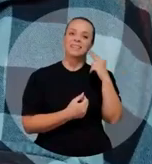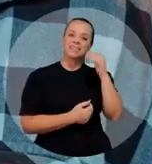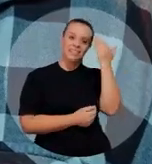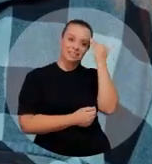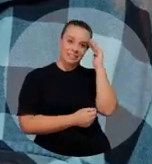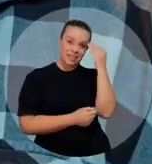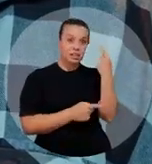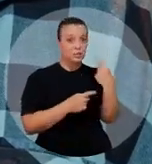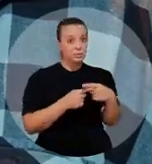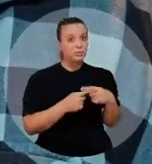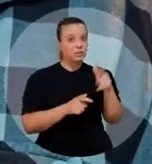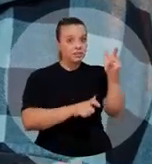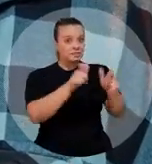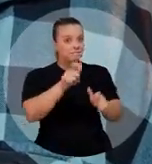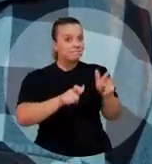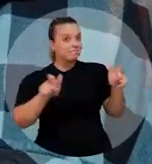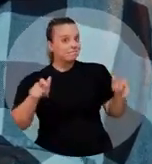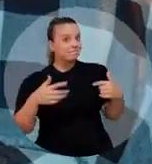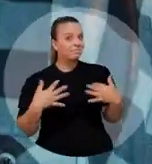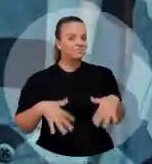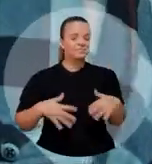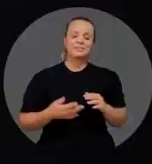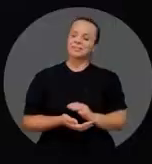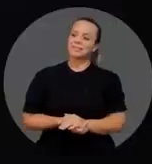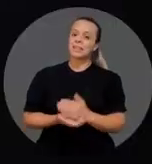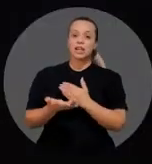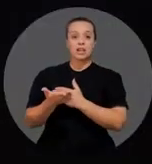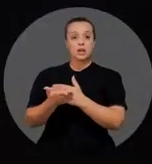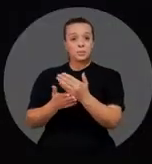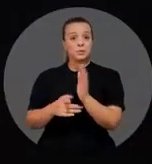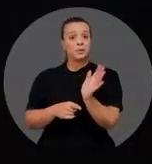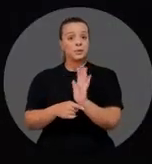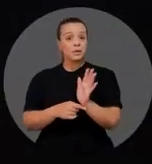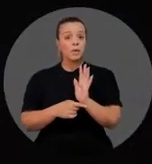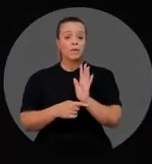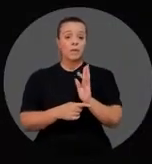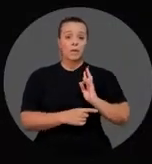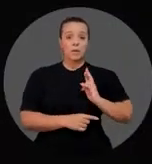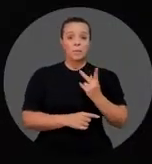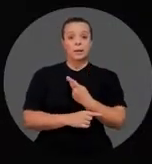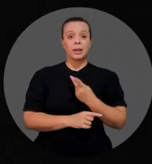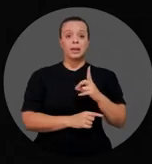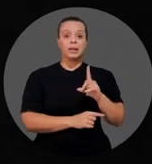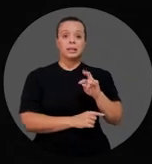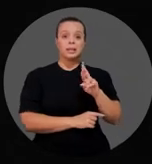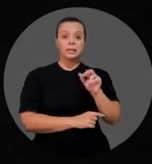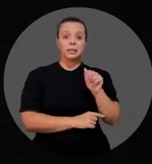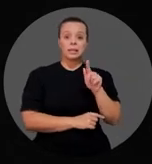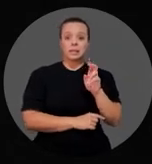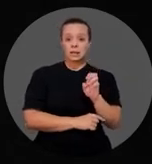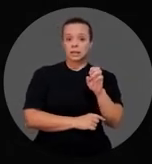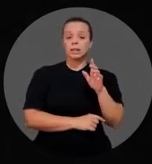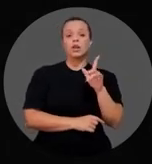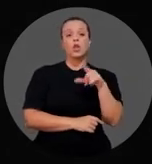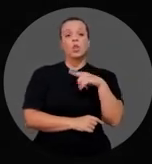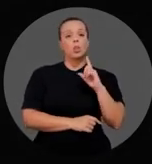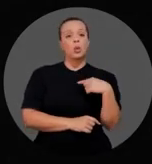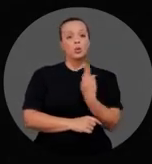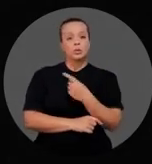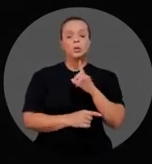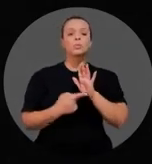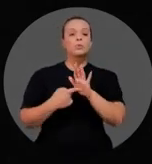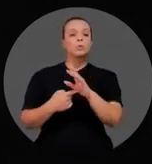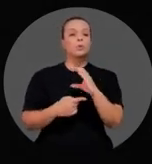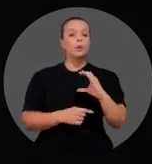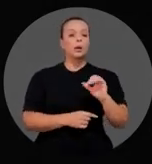palatável e fácil de digerir pelo grande público. A estreia de Drag Nostra foi num evento no Calme,